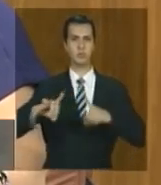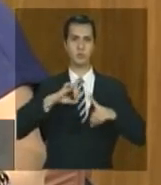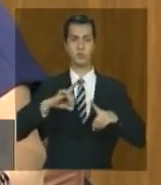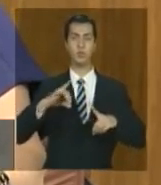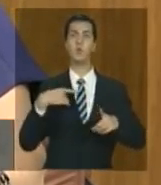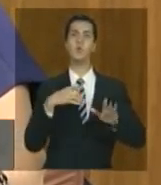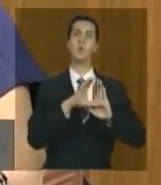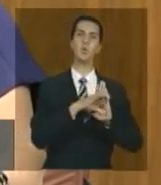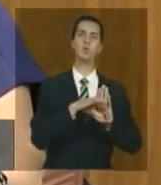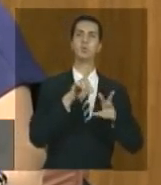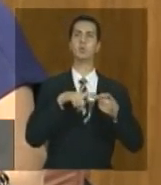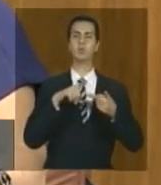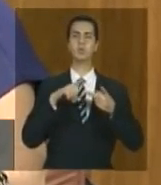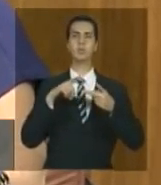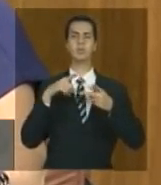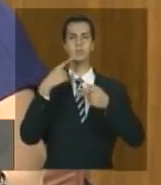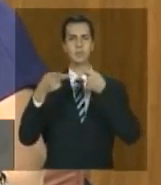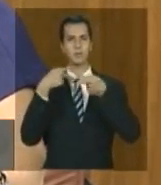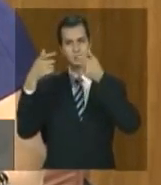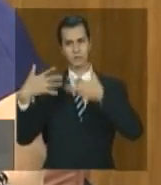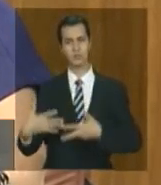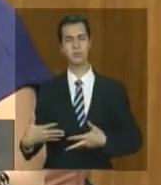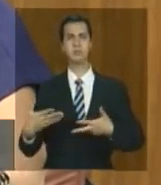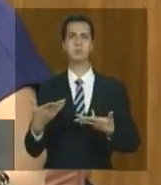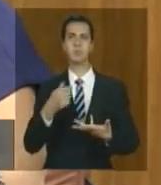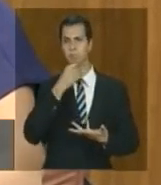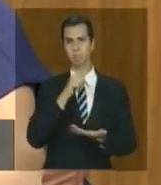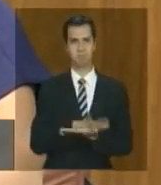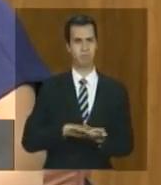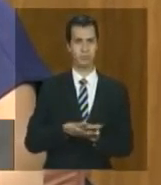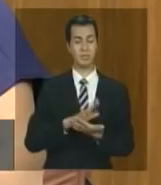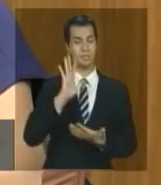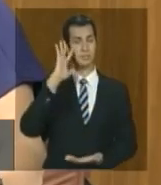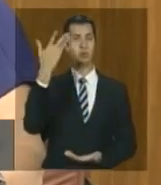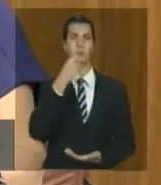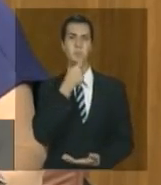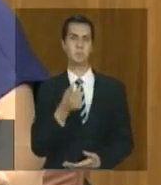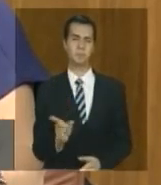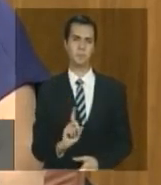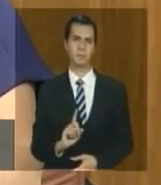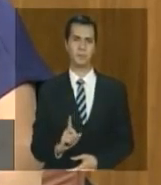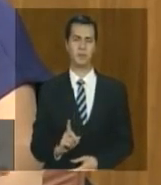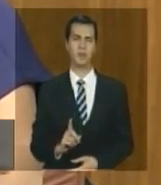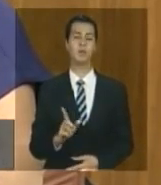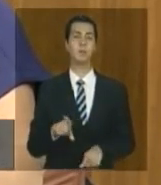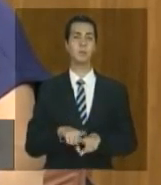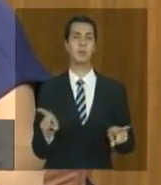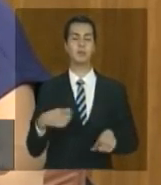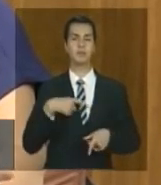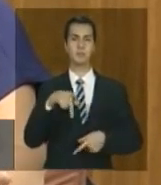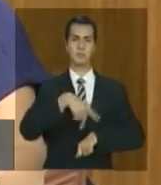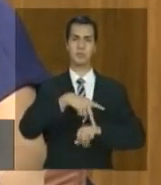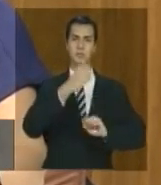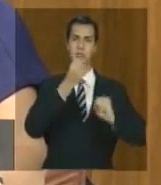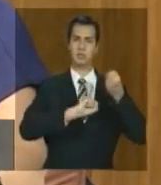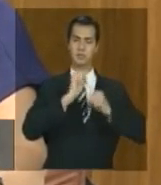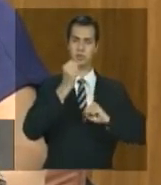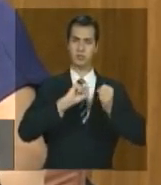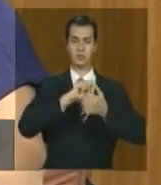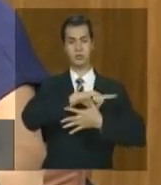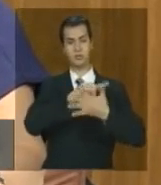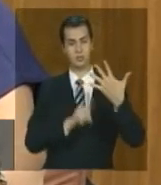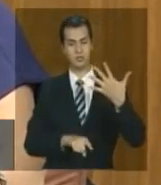temos a declaração conjunta, enfim, não há ainda uma definição muito grande. Os ministros do comércio dos países, dos cinco países,